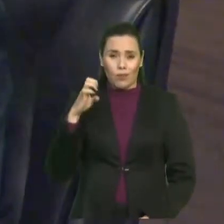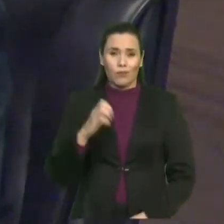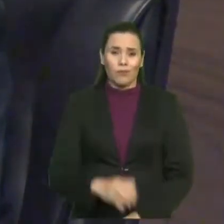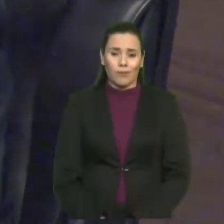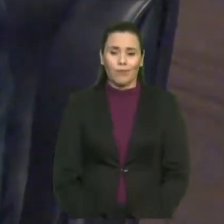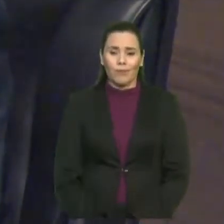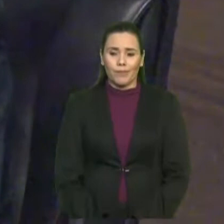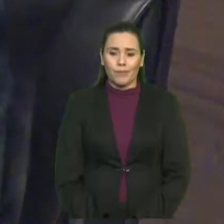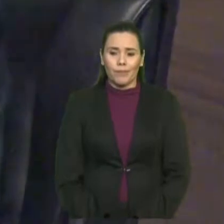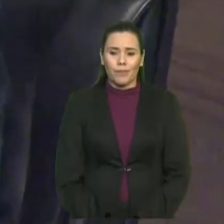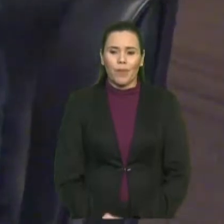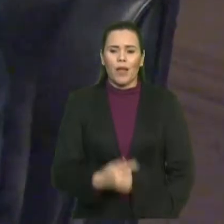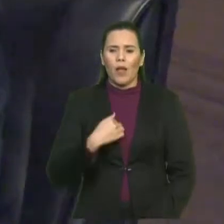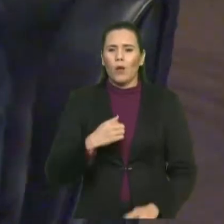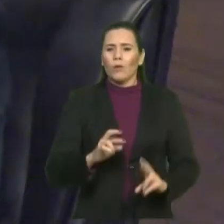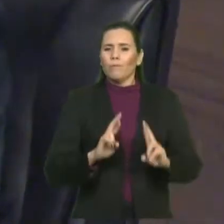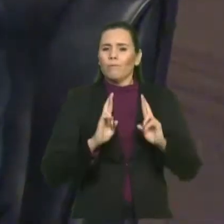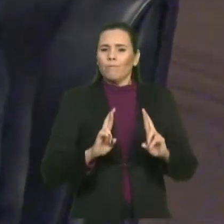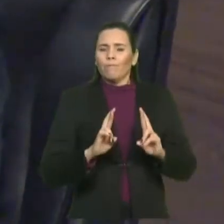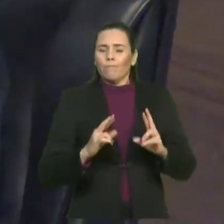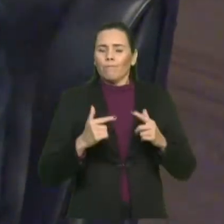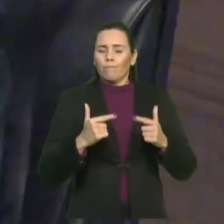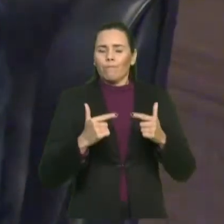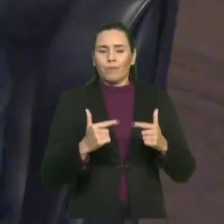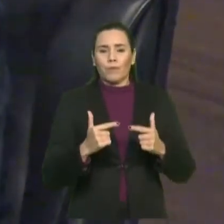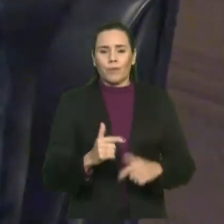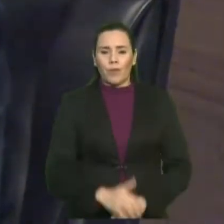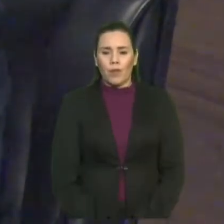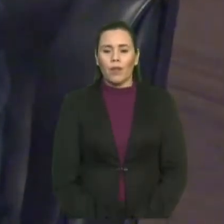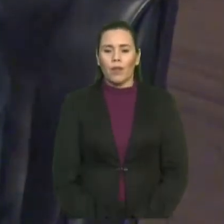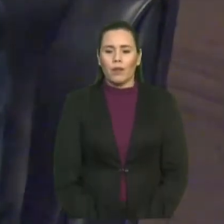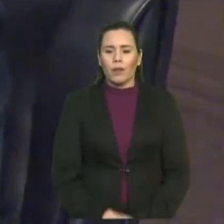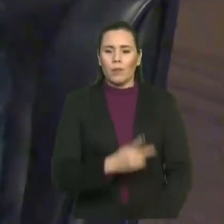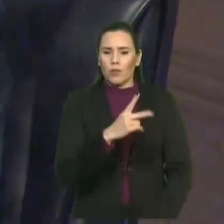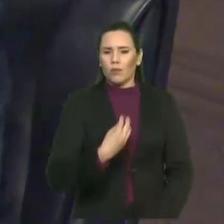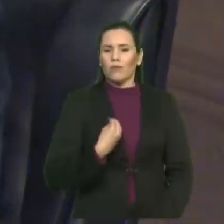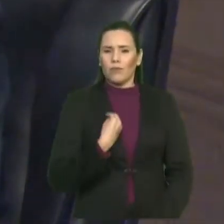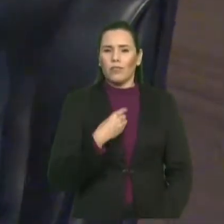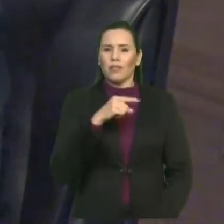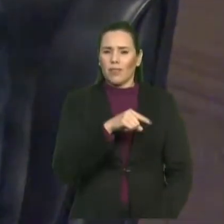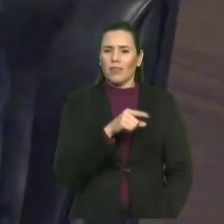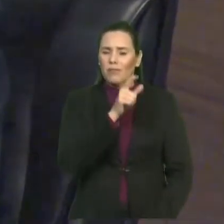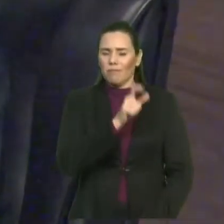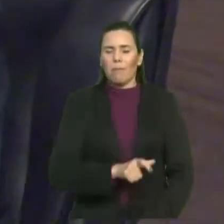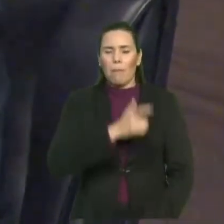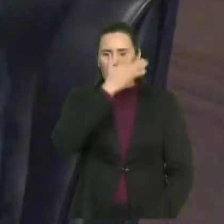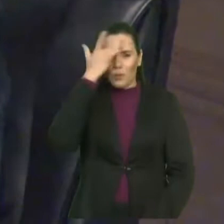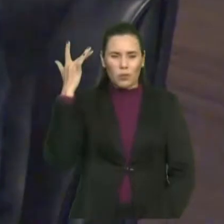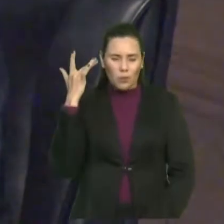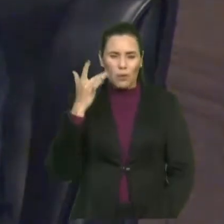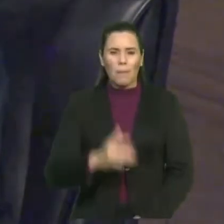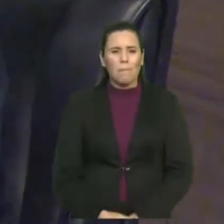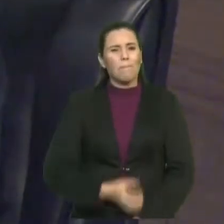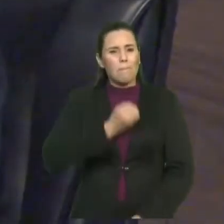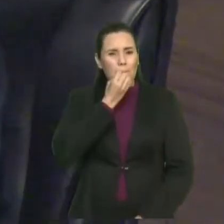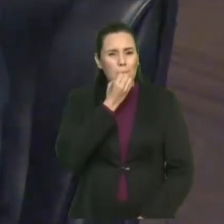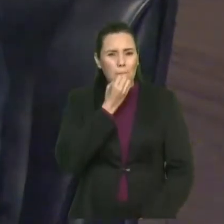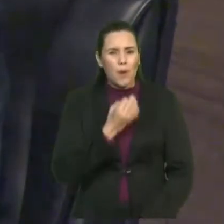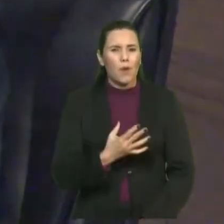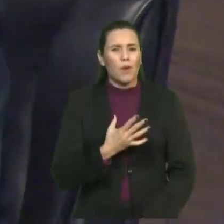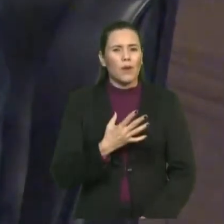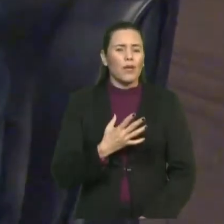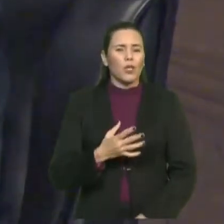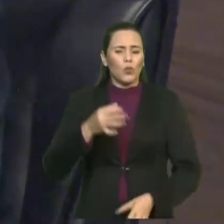Holanda. Desejo a ele muito sucesso, que continue tendo, que ele merece, uma pessoa proba. E eu